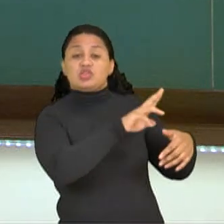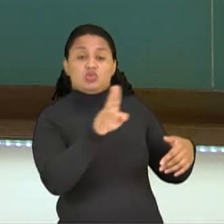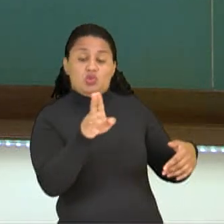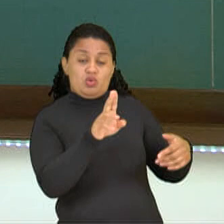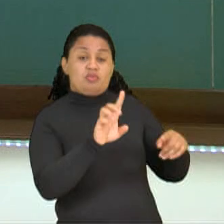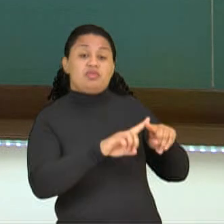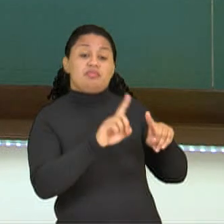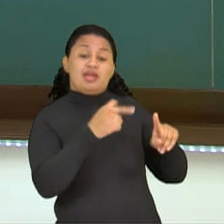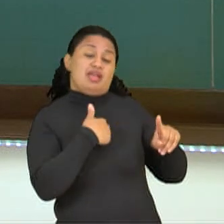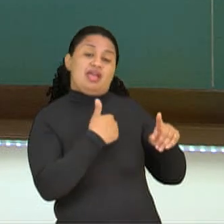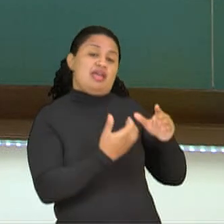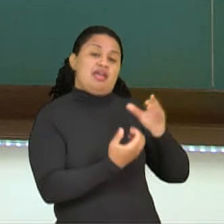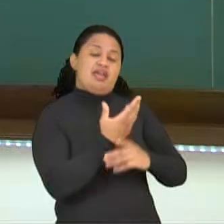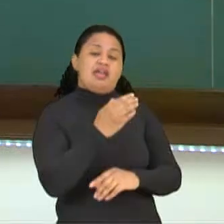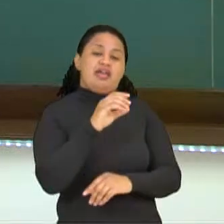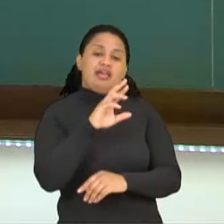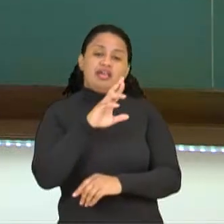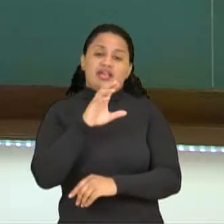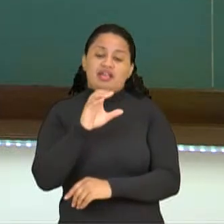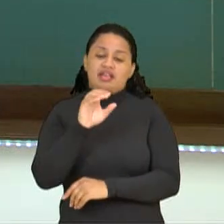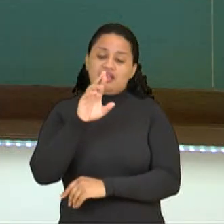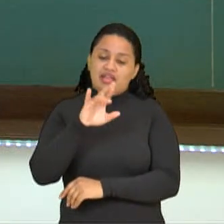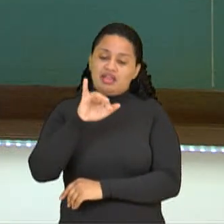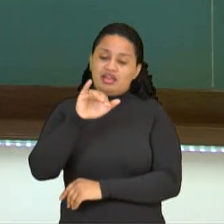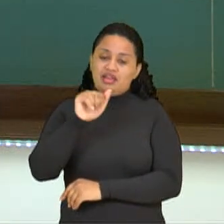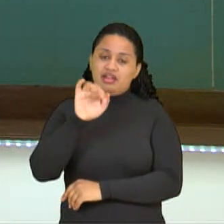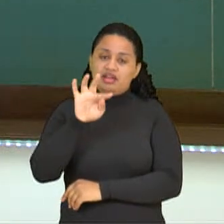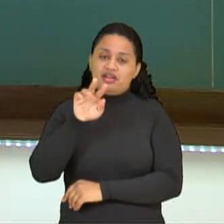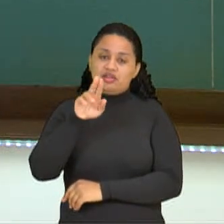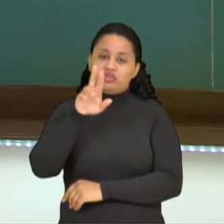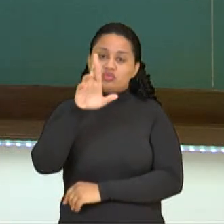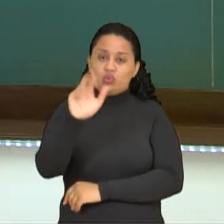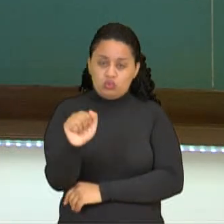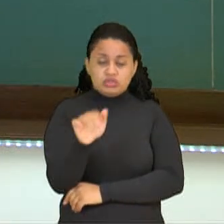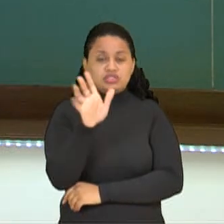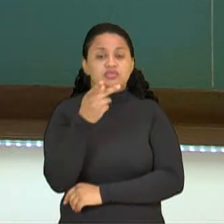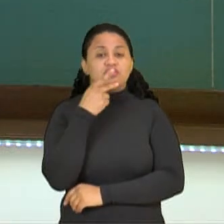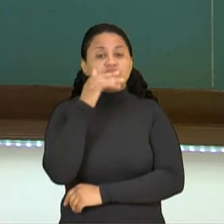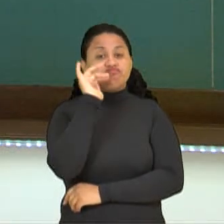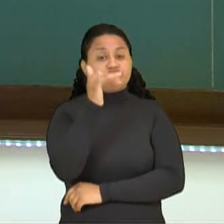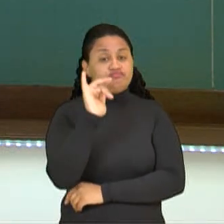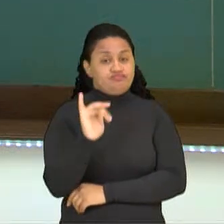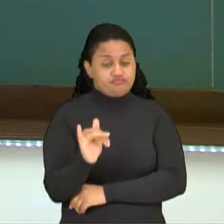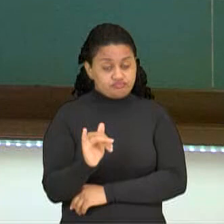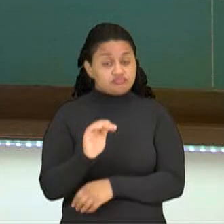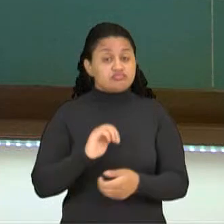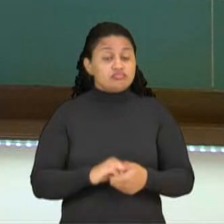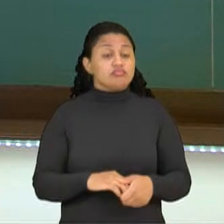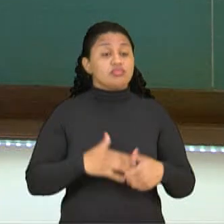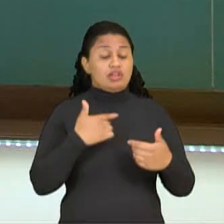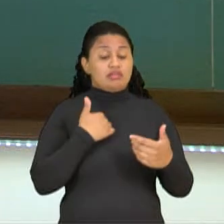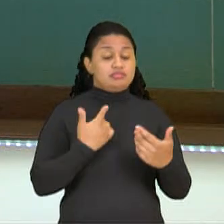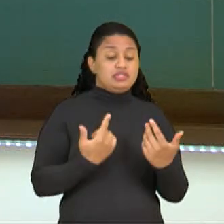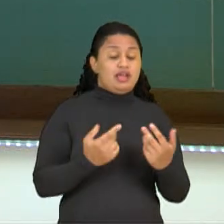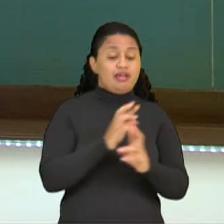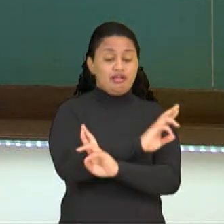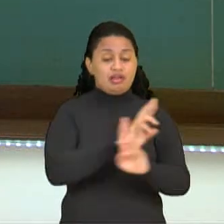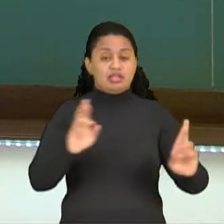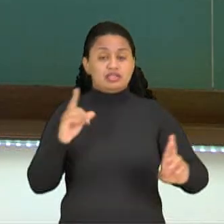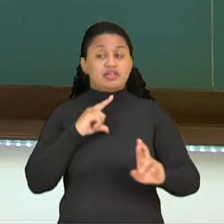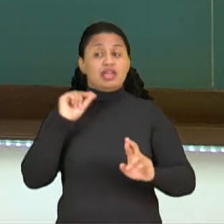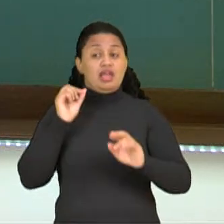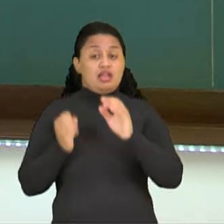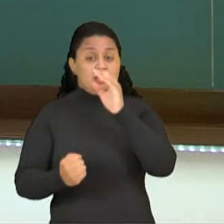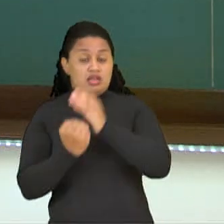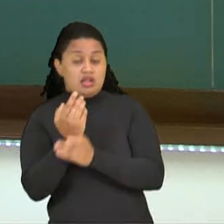a criatura, várias vezes referenciada na narrativa. Aliás, essa relação entre criador e criatura é